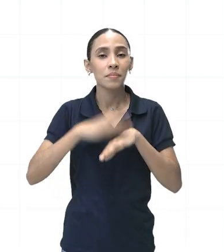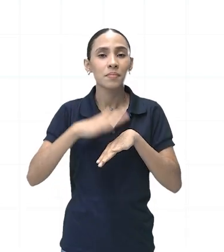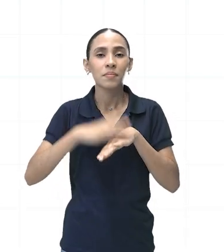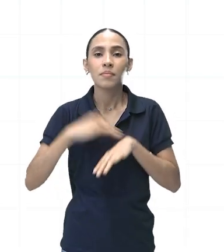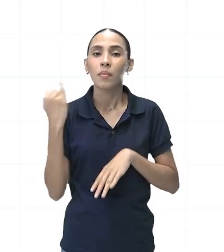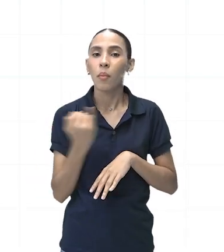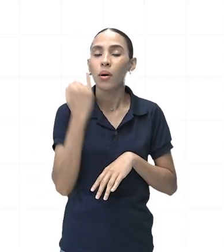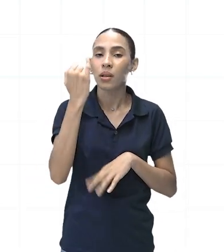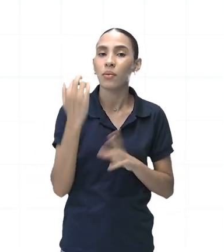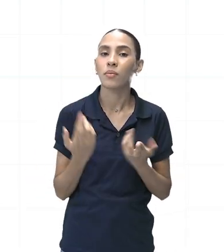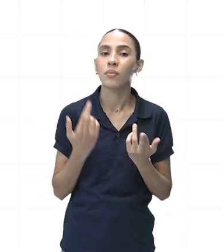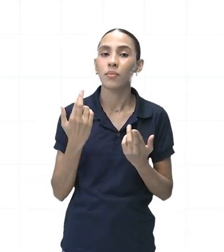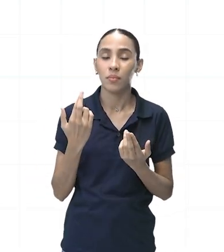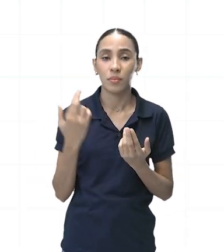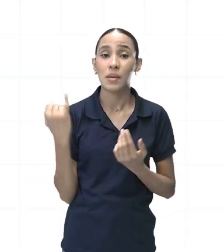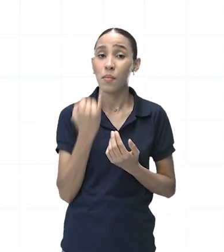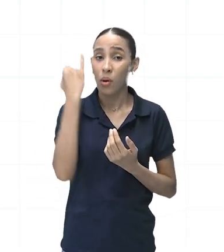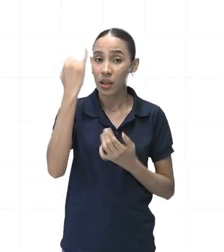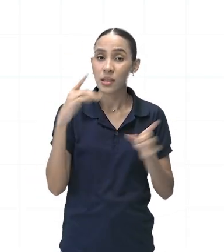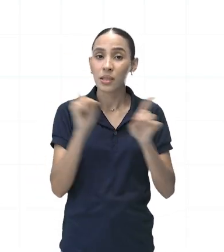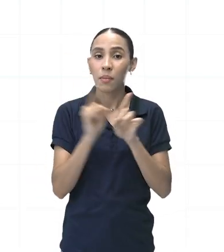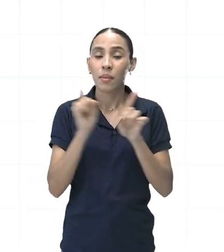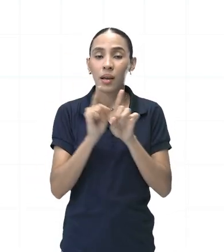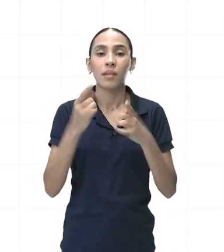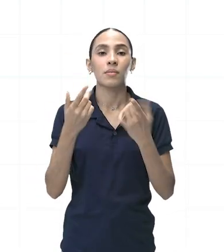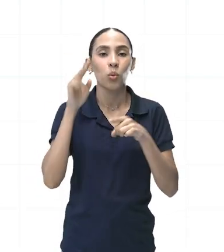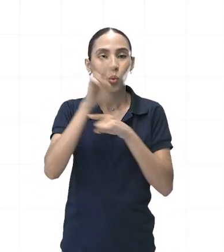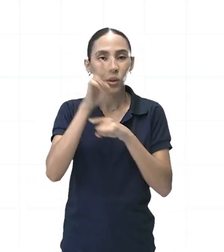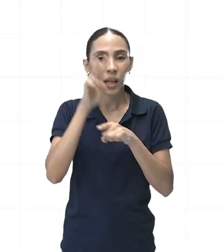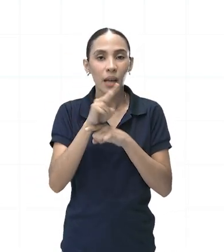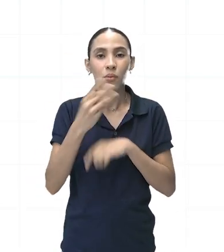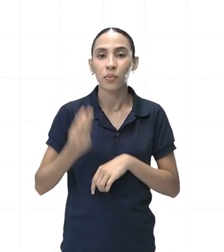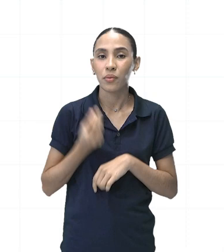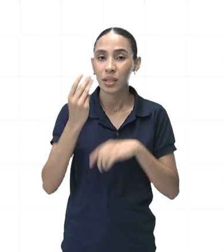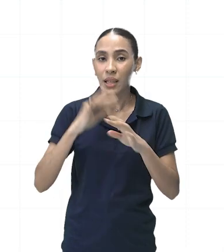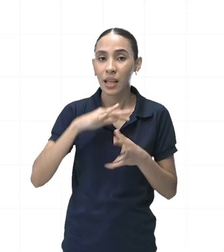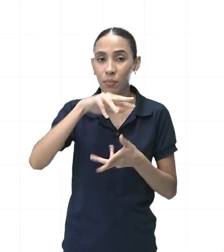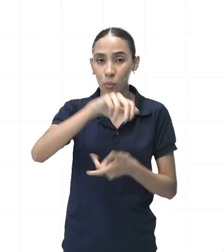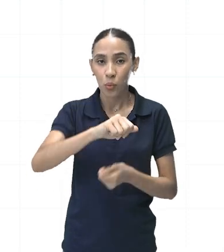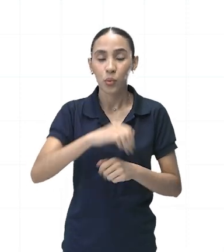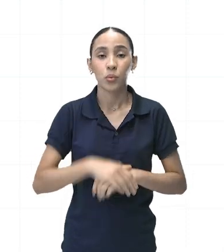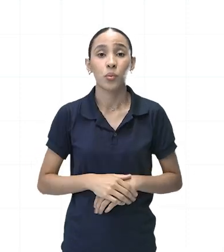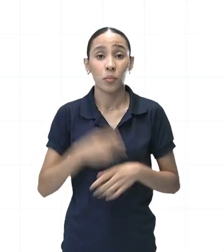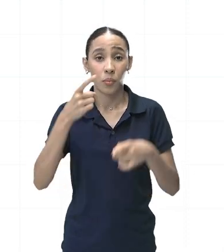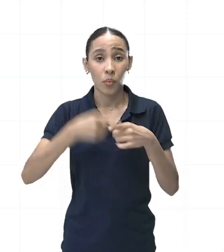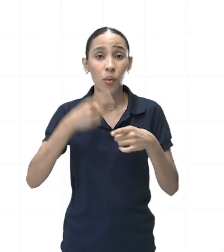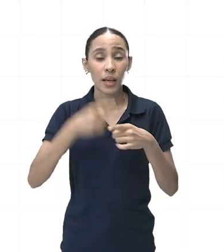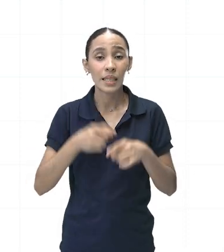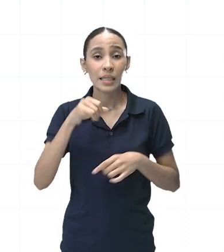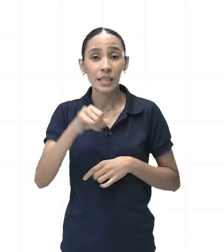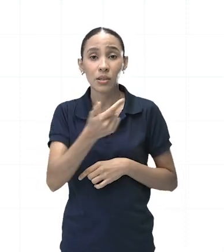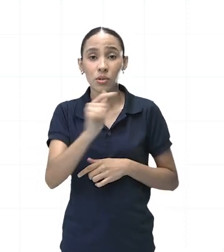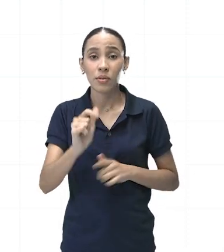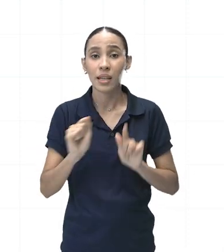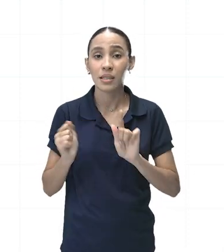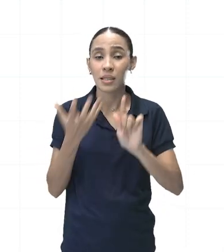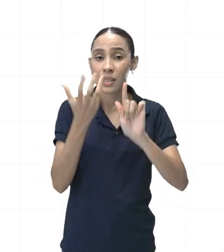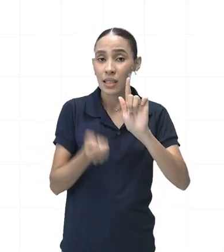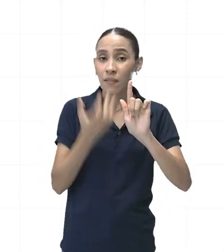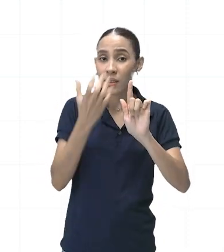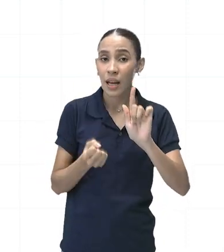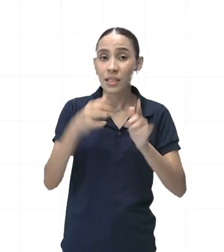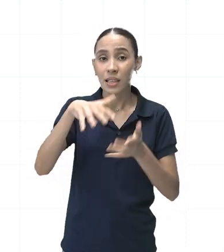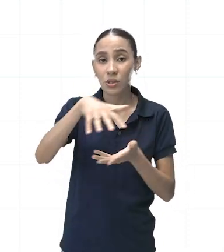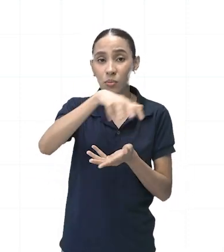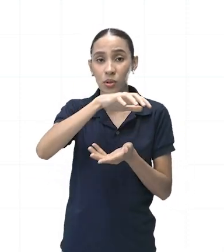um papel fundamental na manutenção da vida na Terra, pois, sem gravidade, a atmosfera